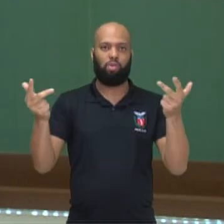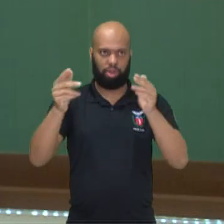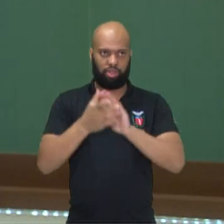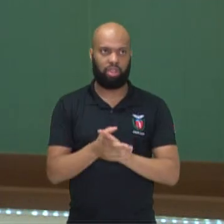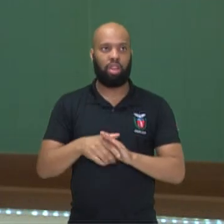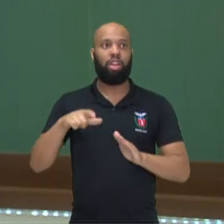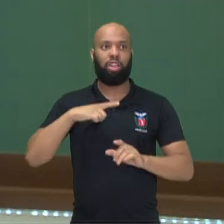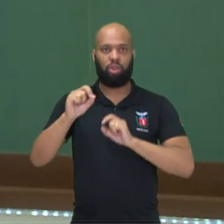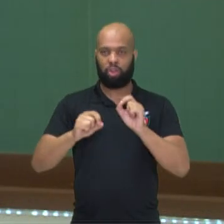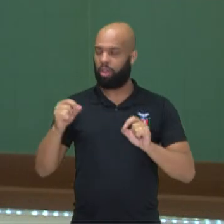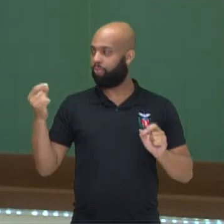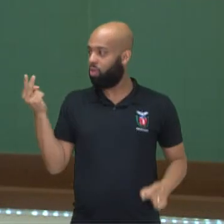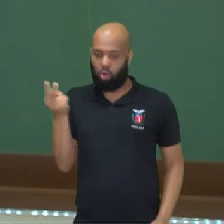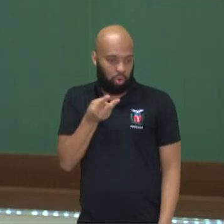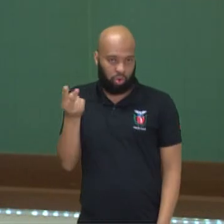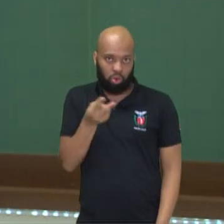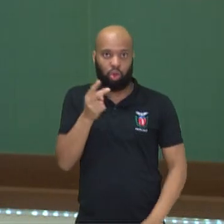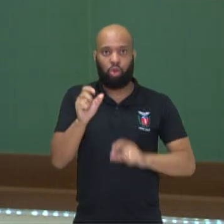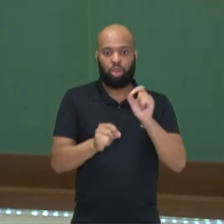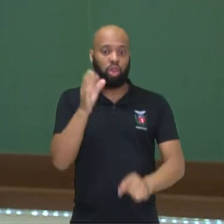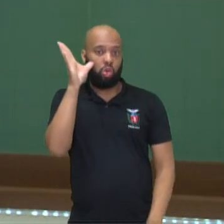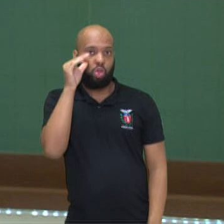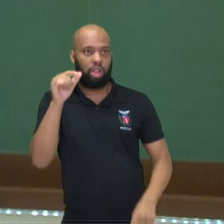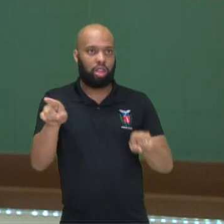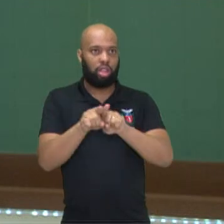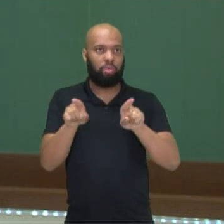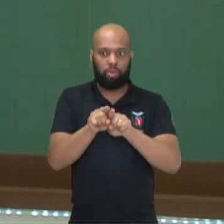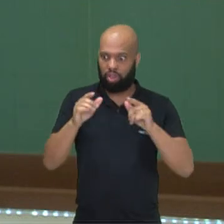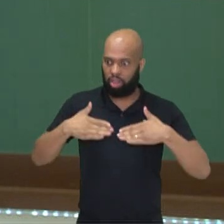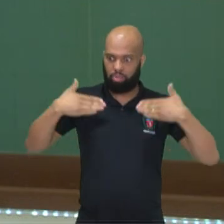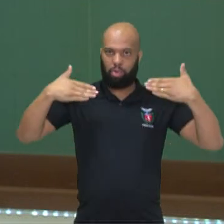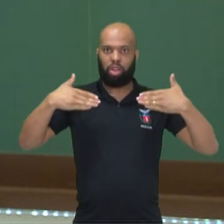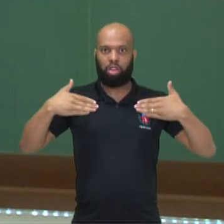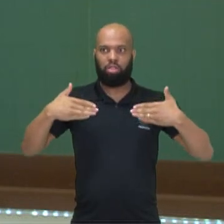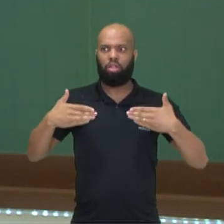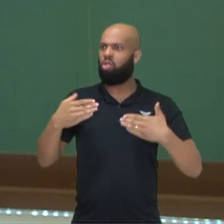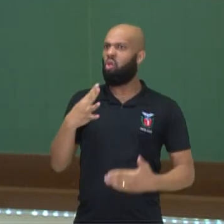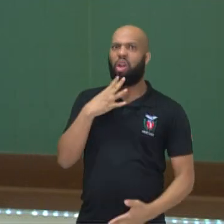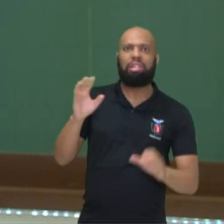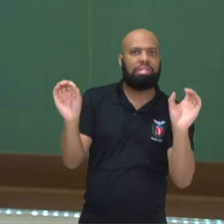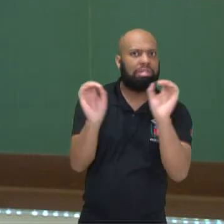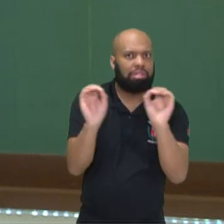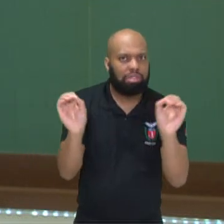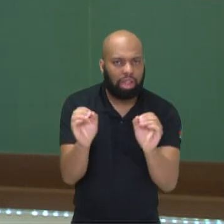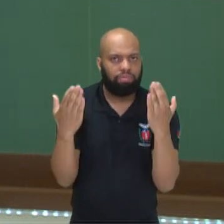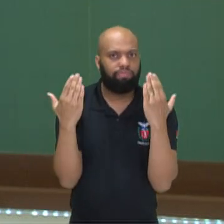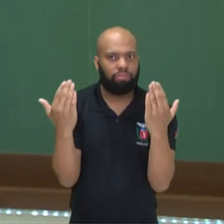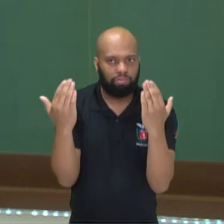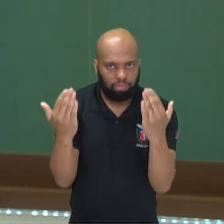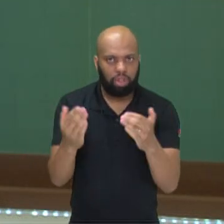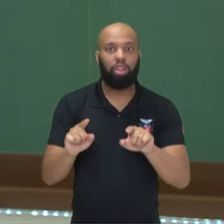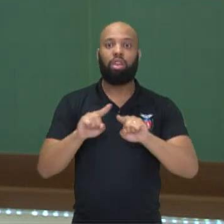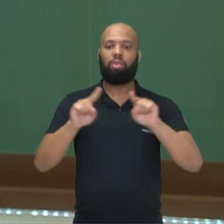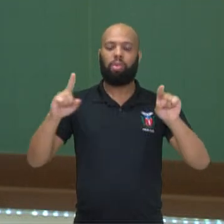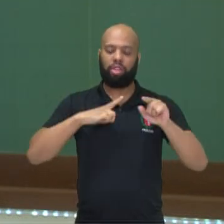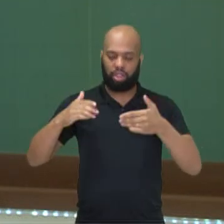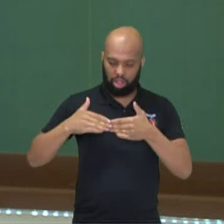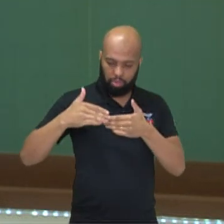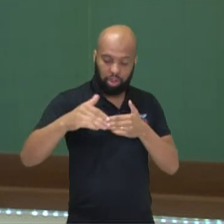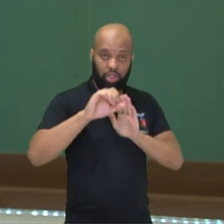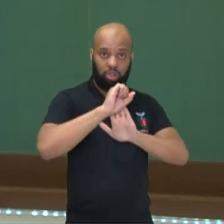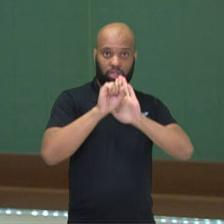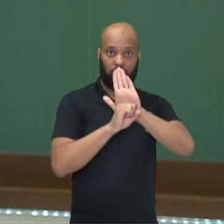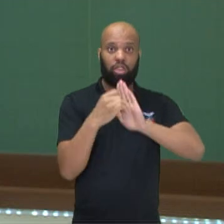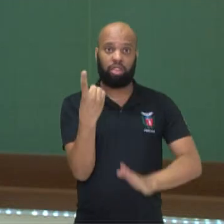Elas partiam da curiosidade e do espanto com relação ao desconhecido. No entanto, a partir do